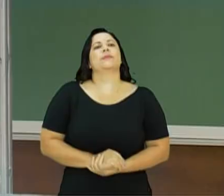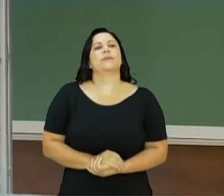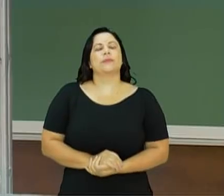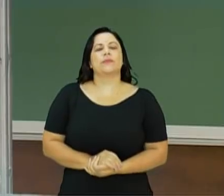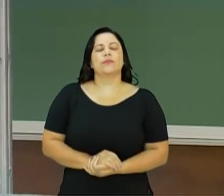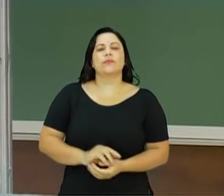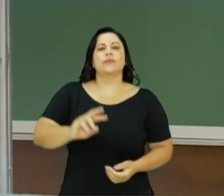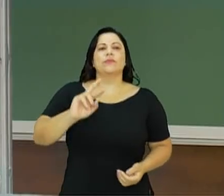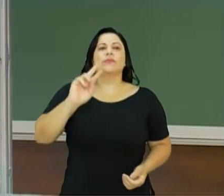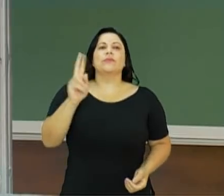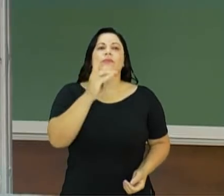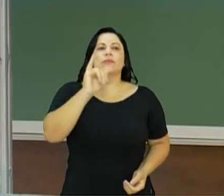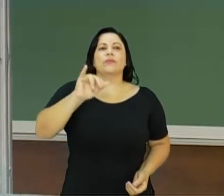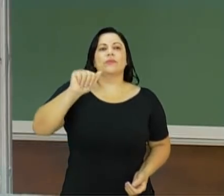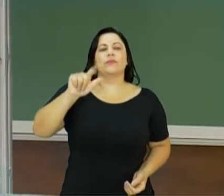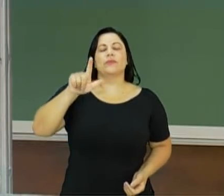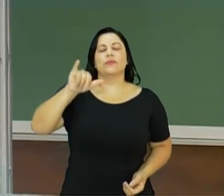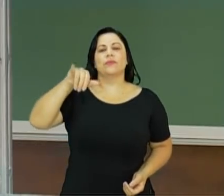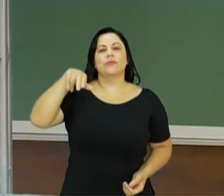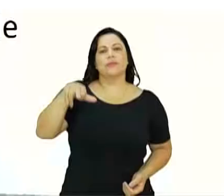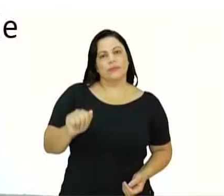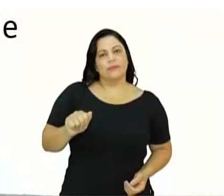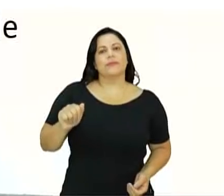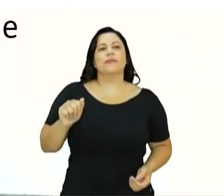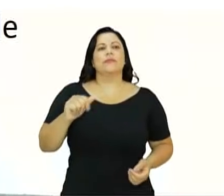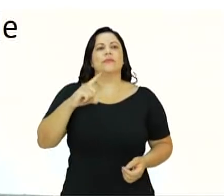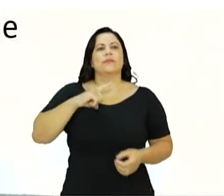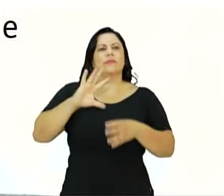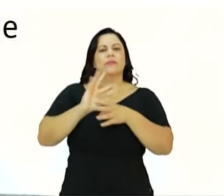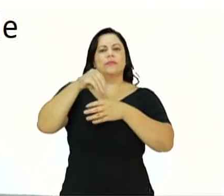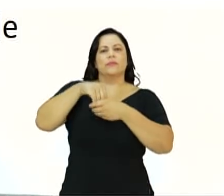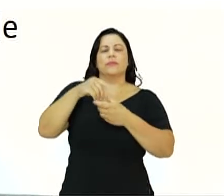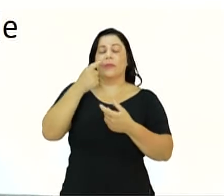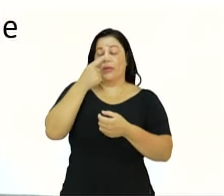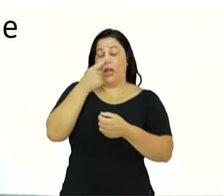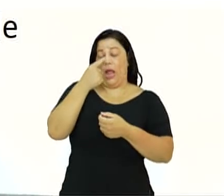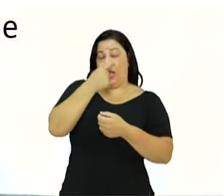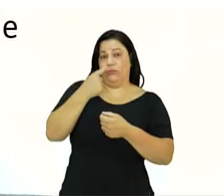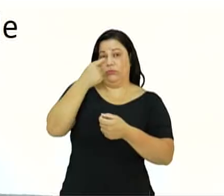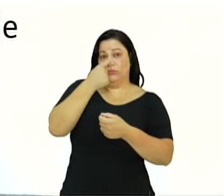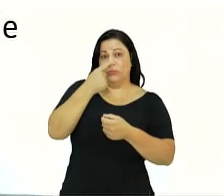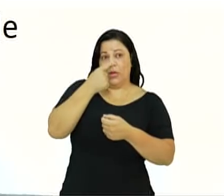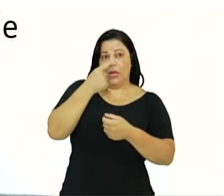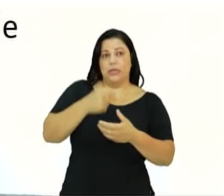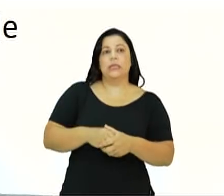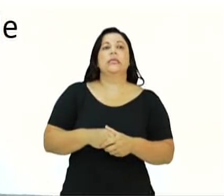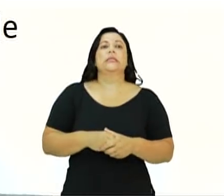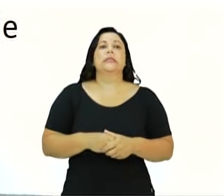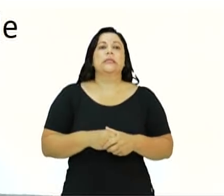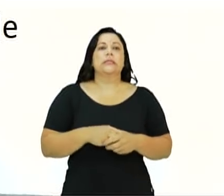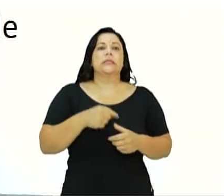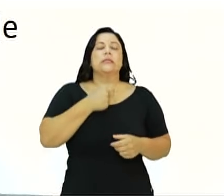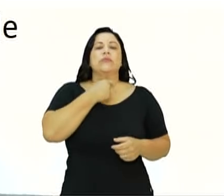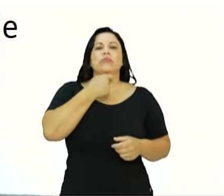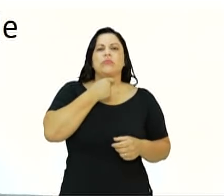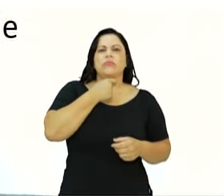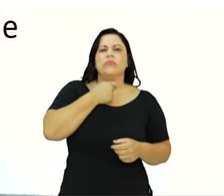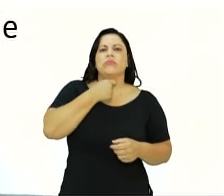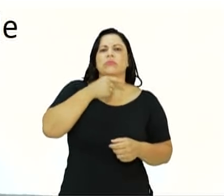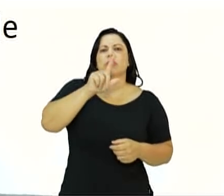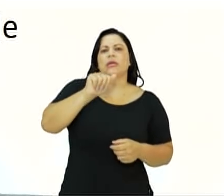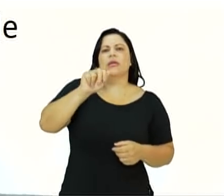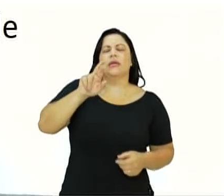A cartilagem hialina, encontrada daí já no nosso nariz, né? Na traqueia, nos brônquios, na